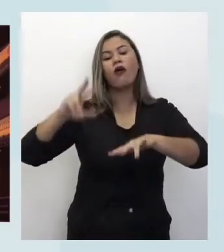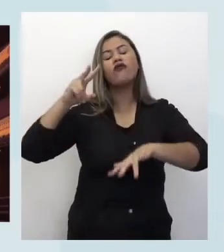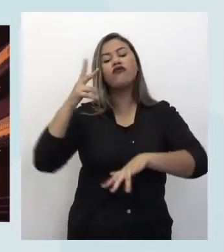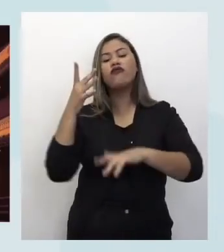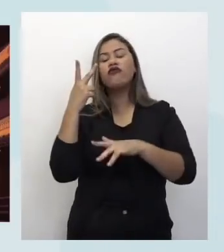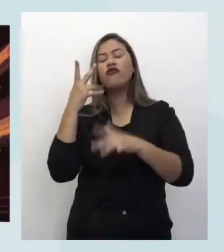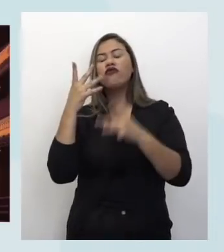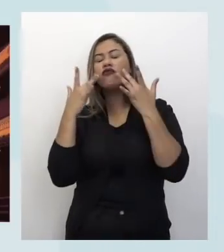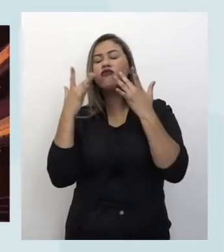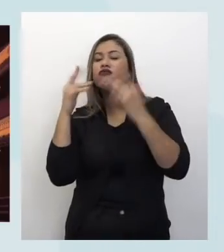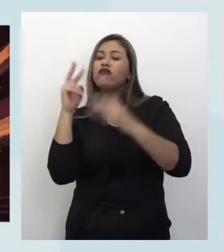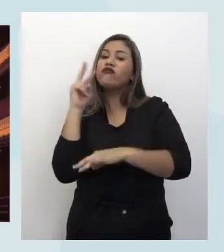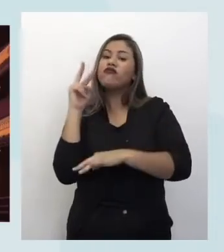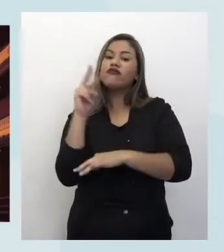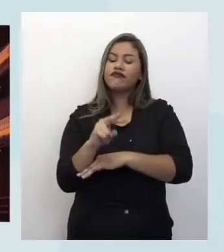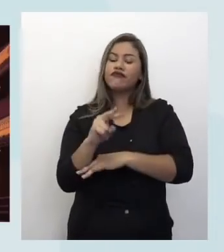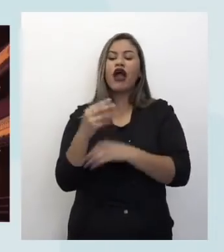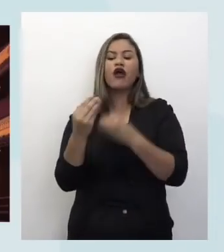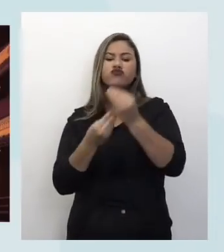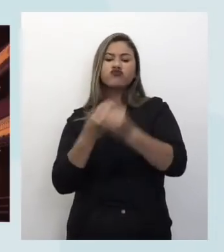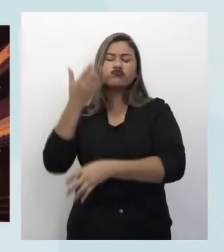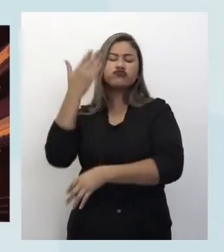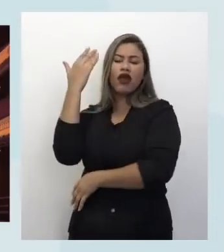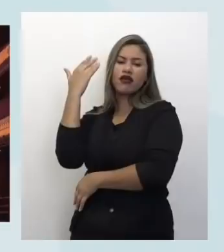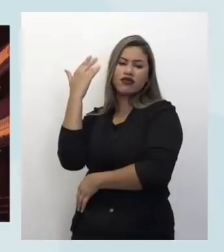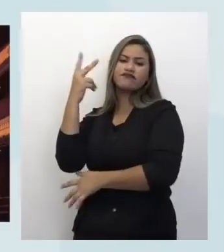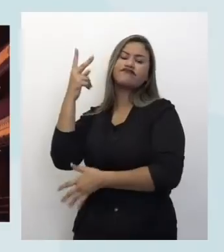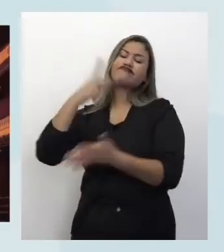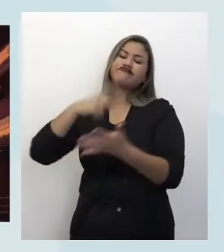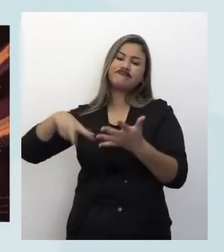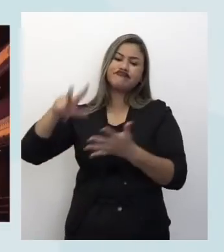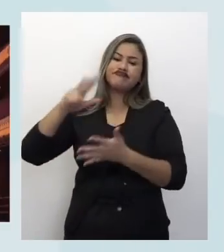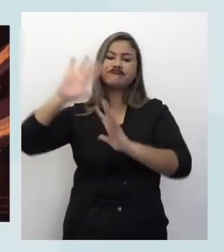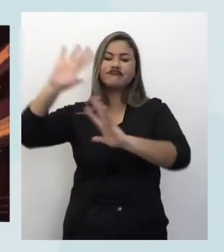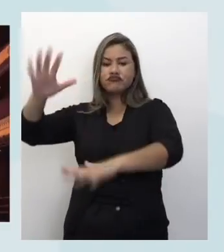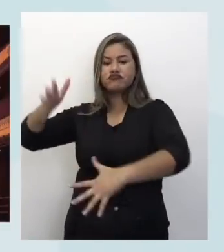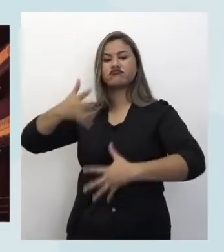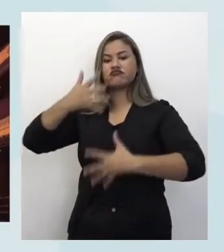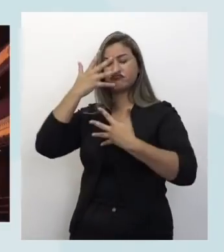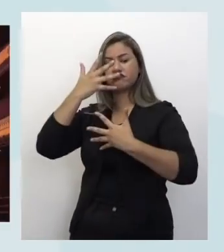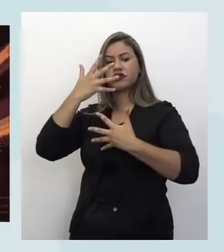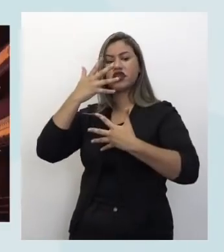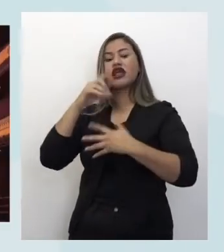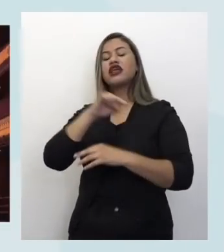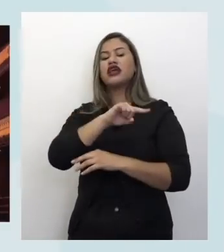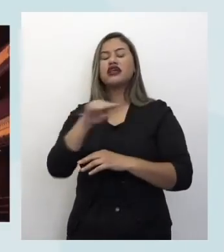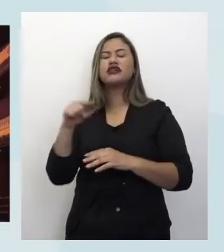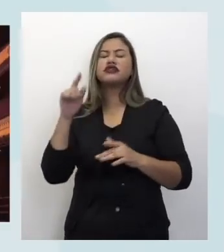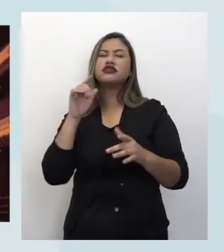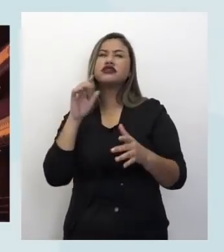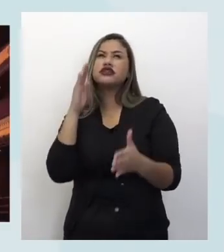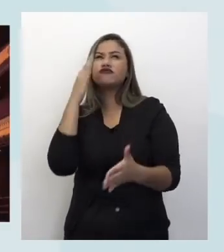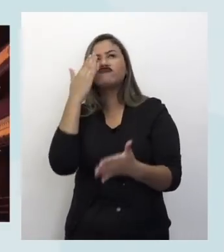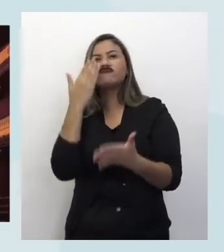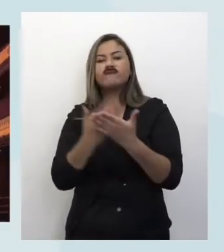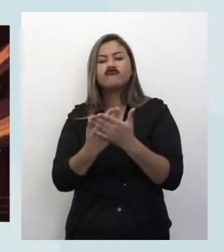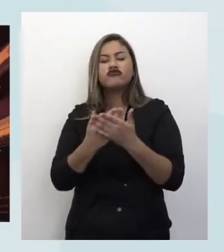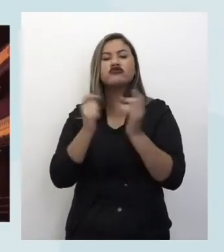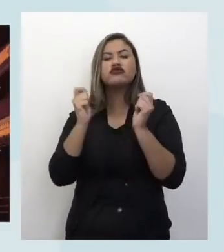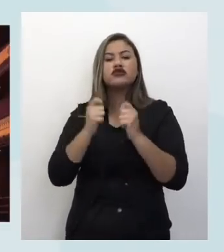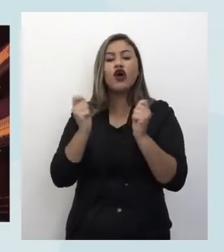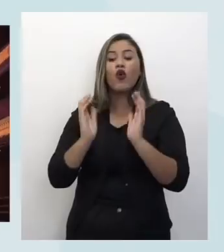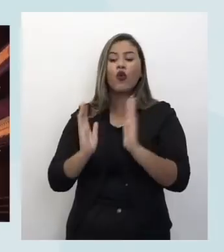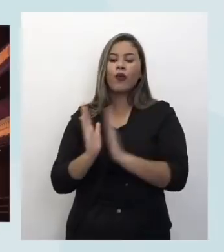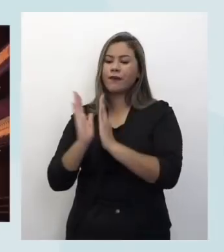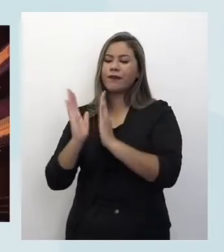faziam encenações e danças nas quais acredita-se que eles podiam controlar o divino. Então, eles faziam essas encenações